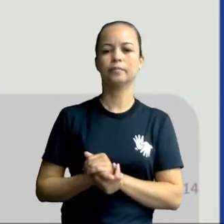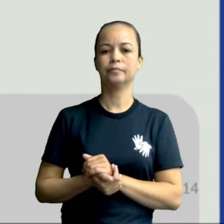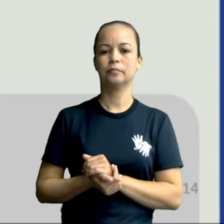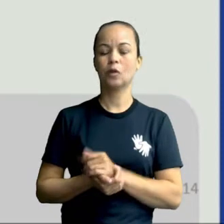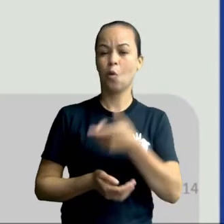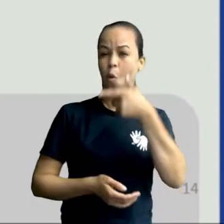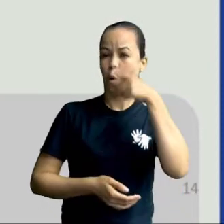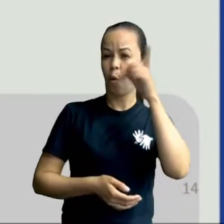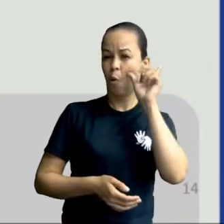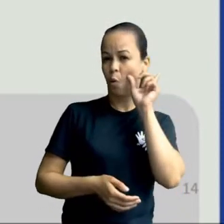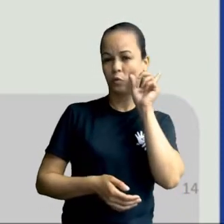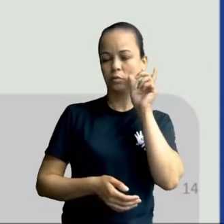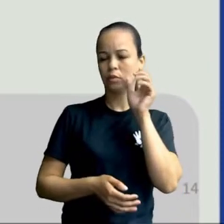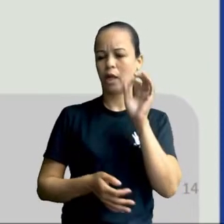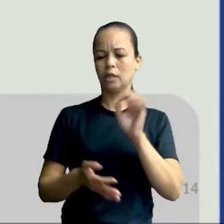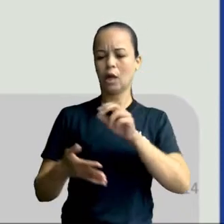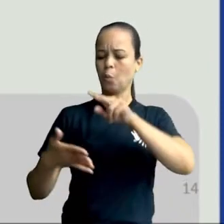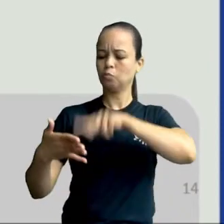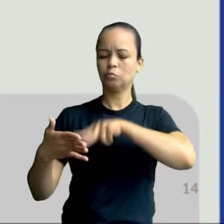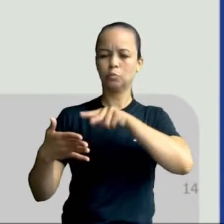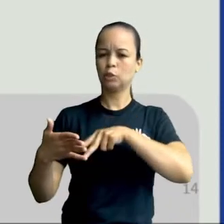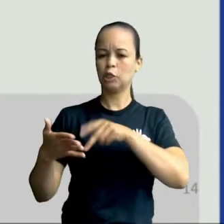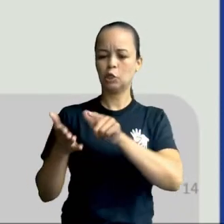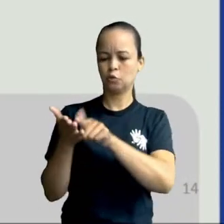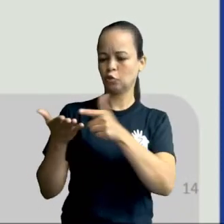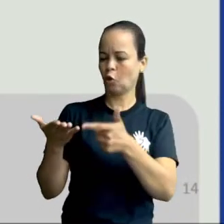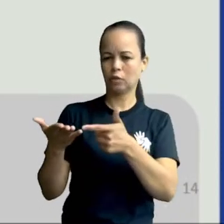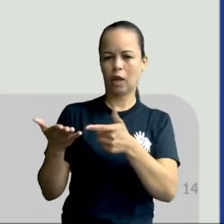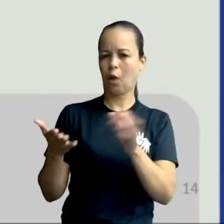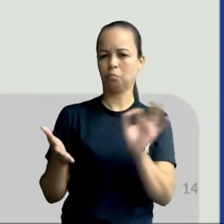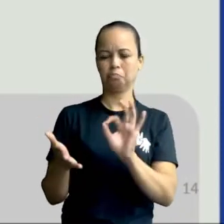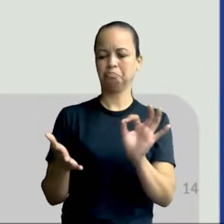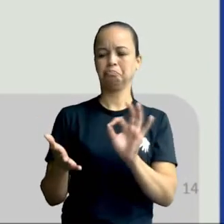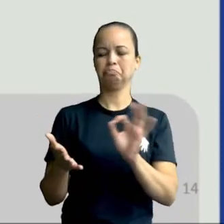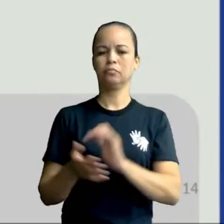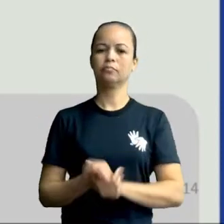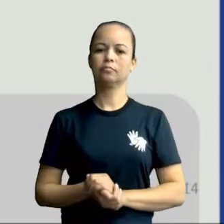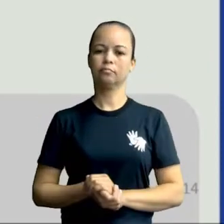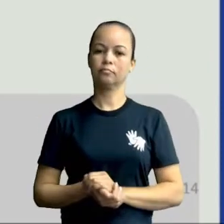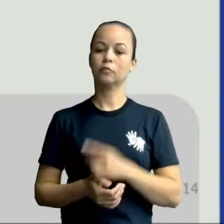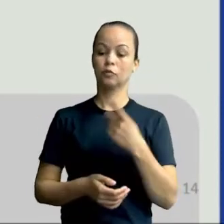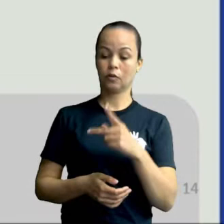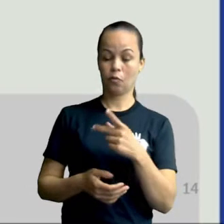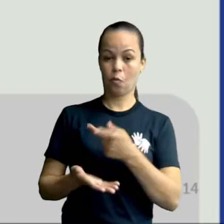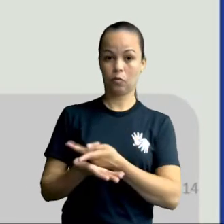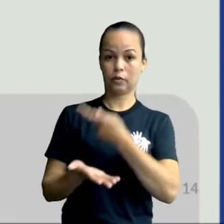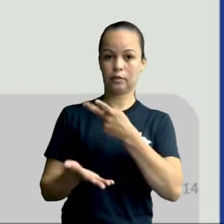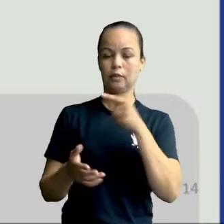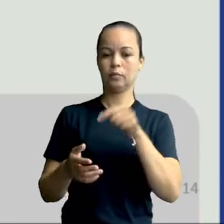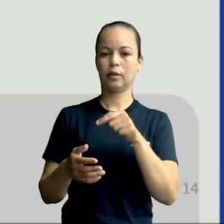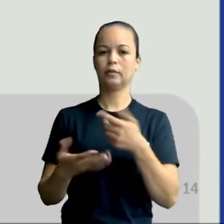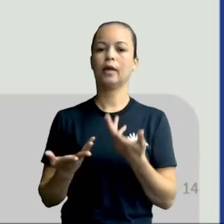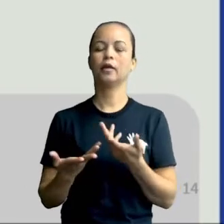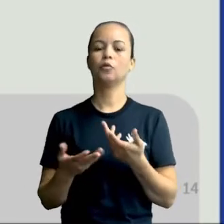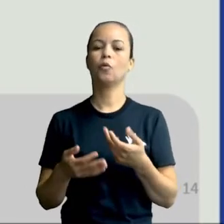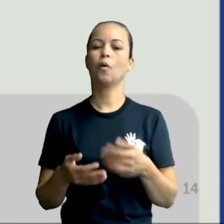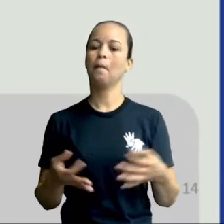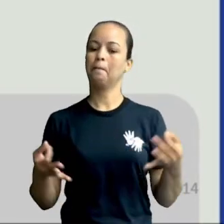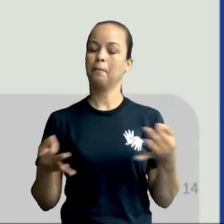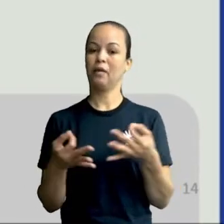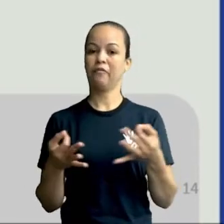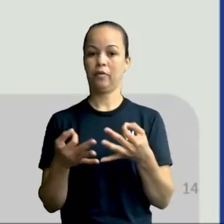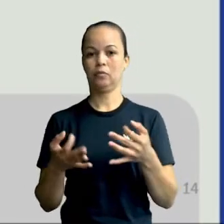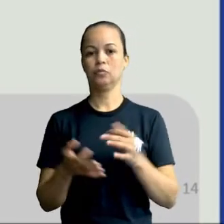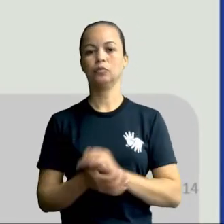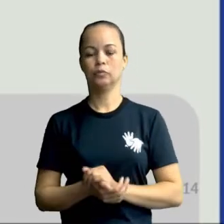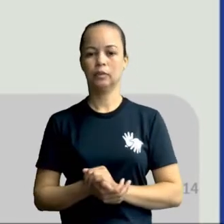ontem não li o jornal. Quando acontecer esse fato, pretérito perfeito exprime